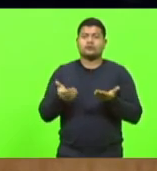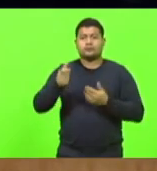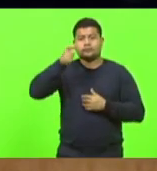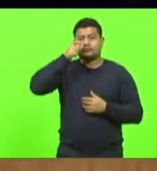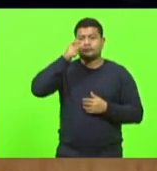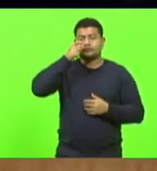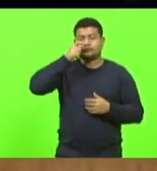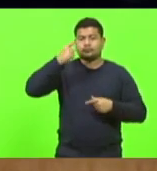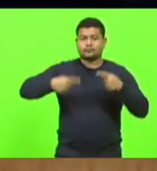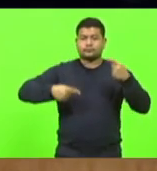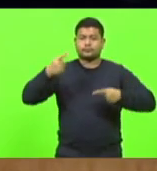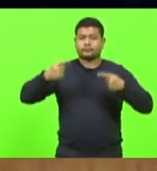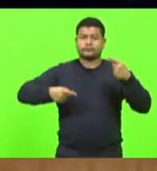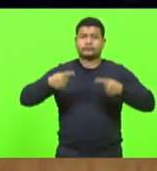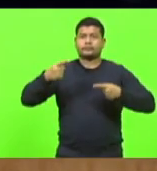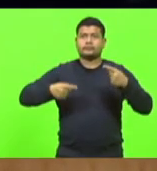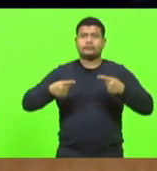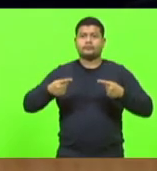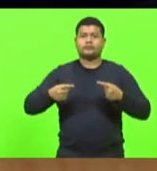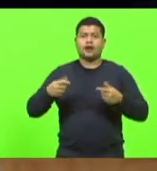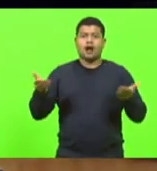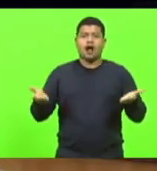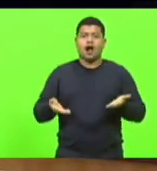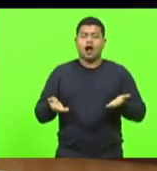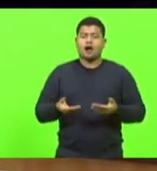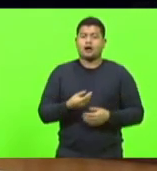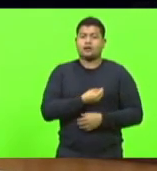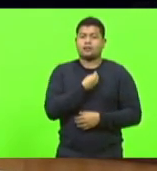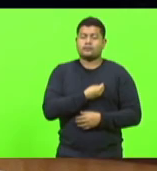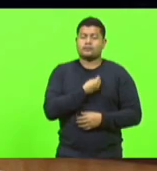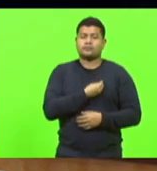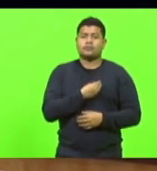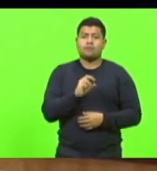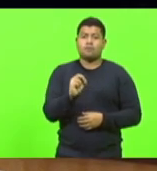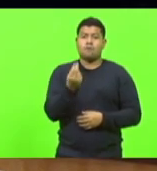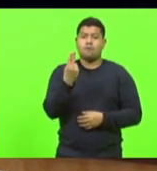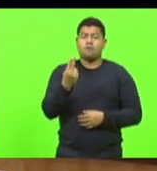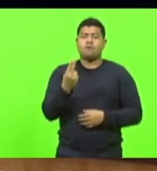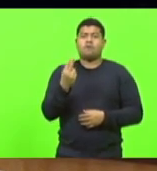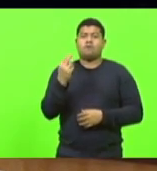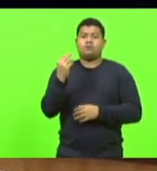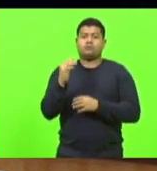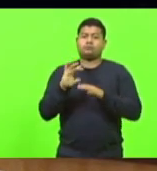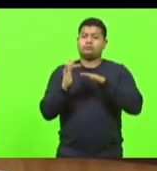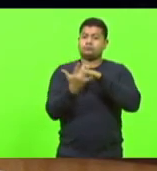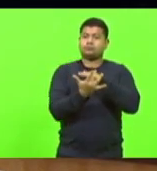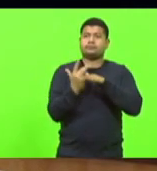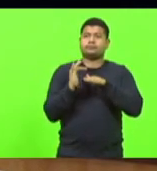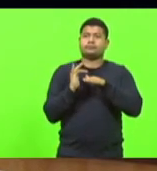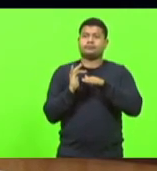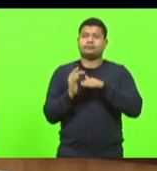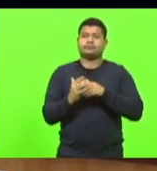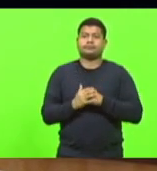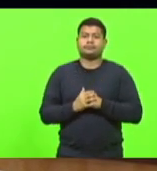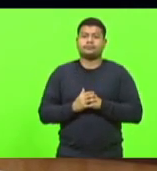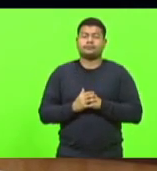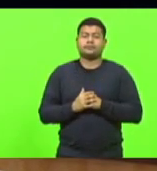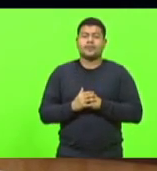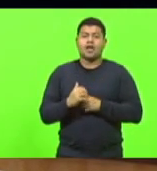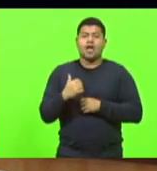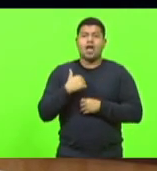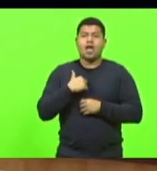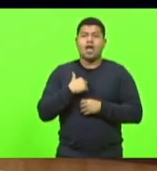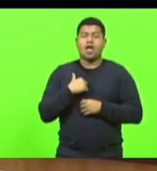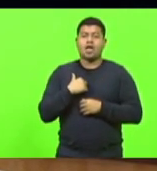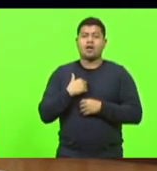essa discussão aqui presencialmente ou então através das redes sociais Estou aqui na